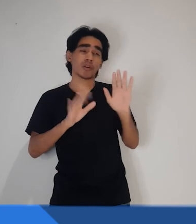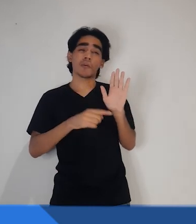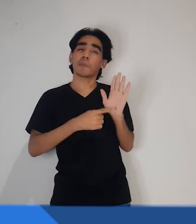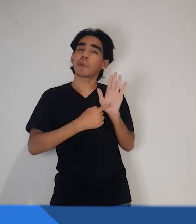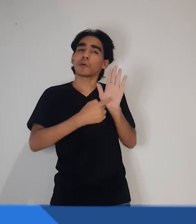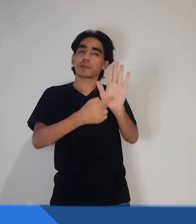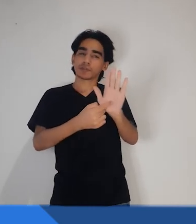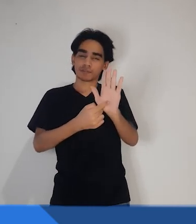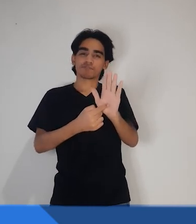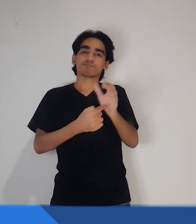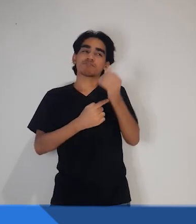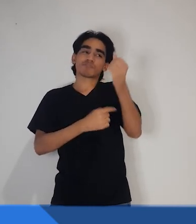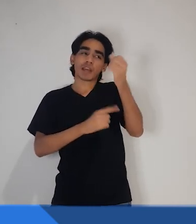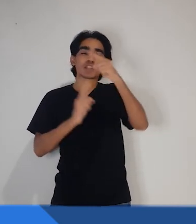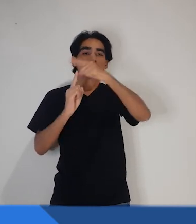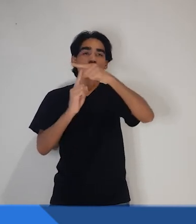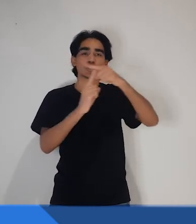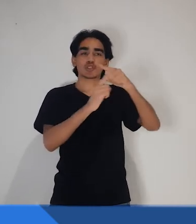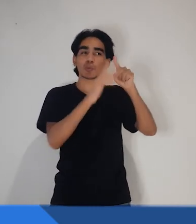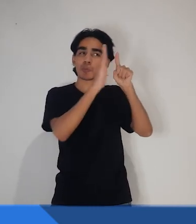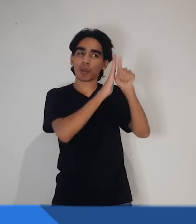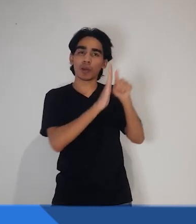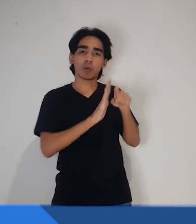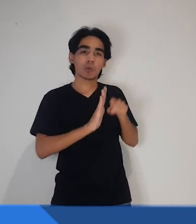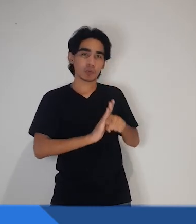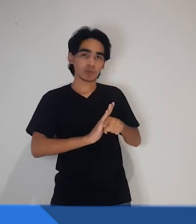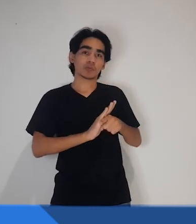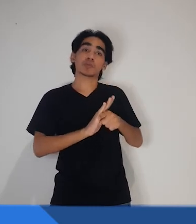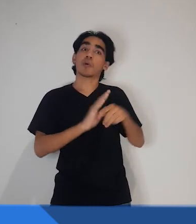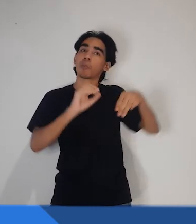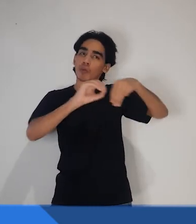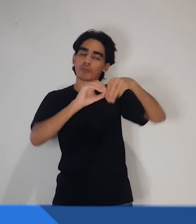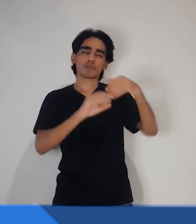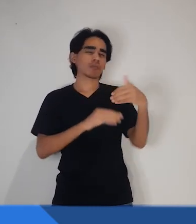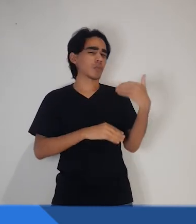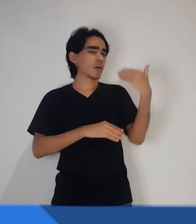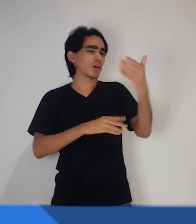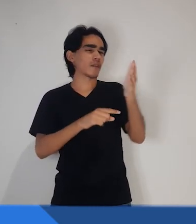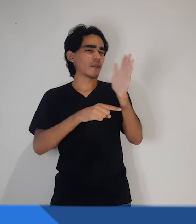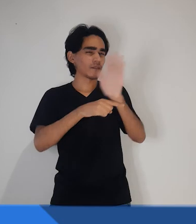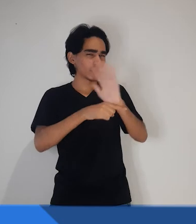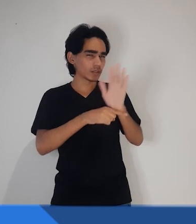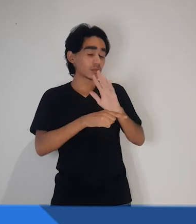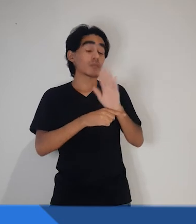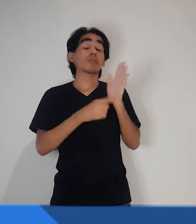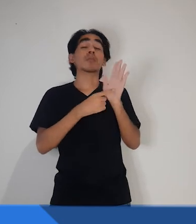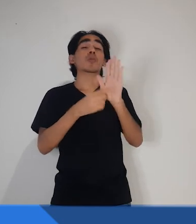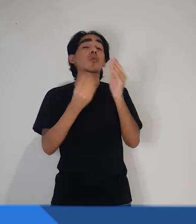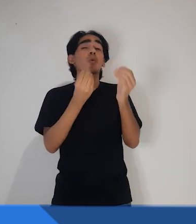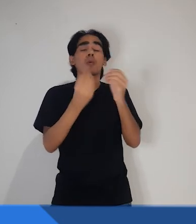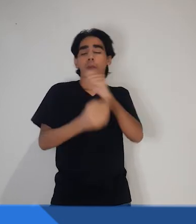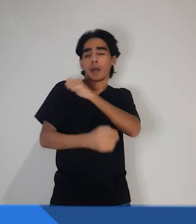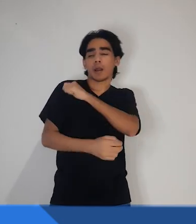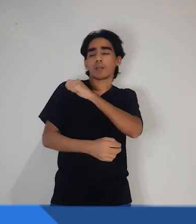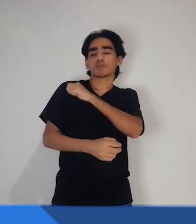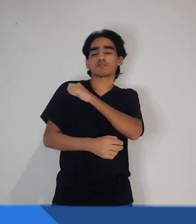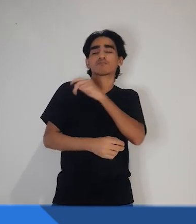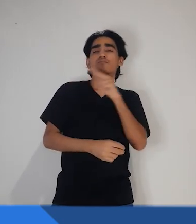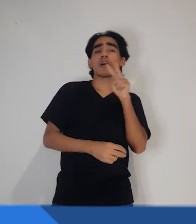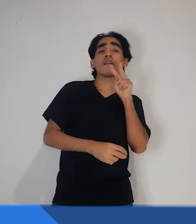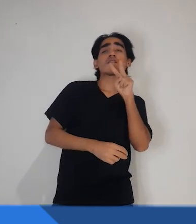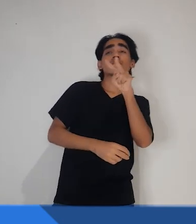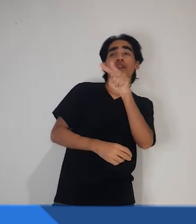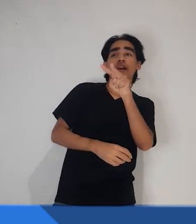nesse vídeo era isso que eu queria mostrar, né? Esses 6 tipos de questões aqui no Moodle. No próximo vídeo eu vou mostrar como é que